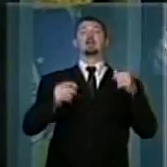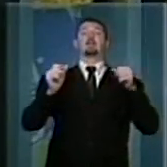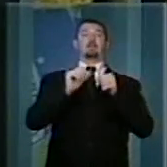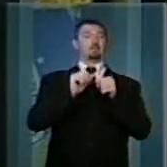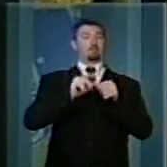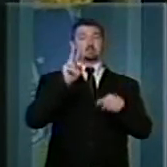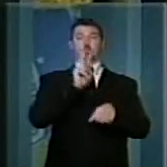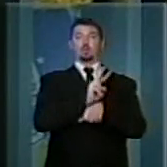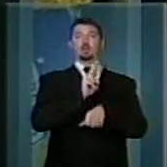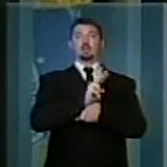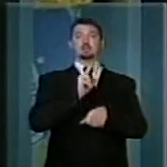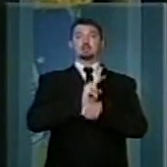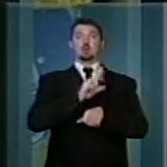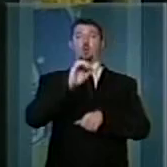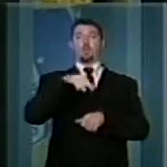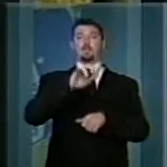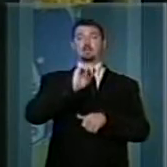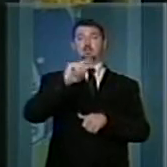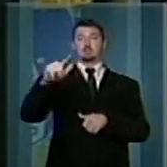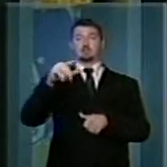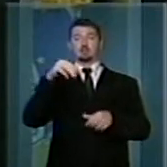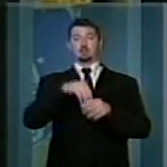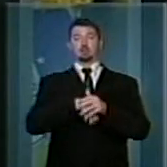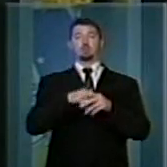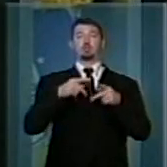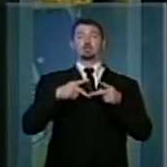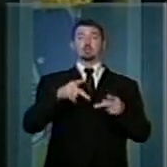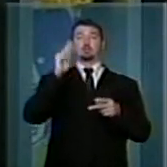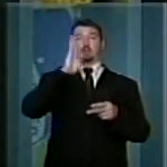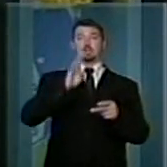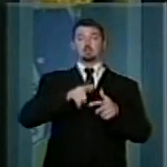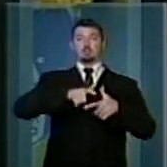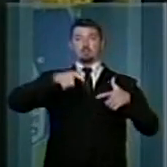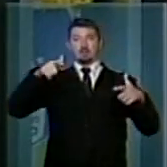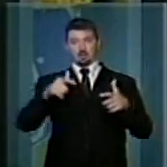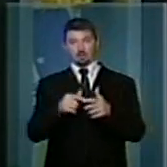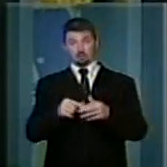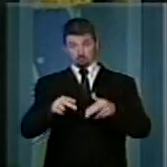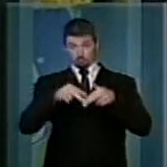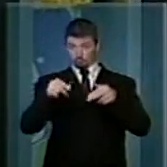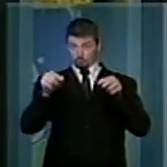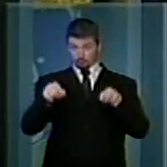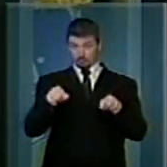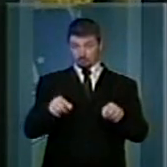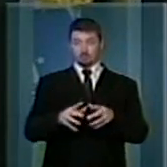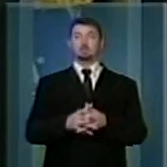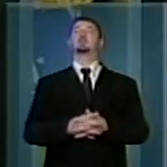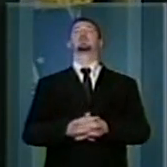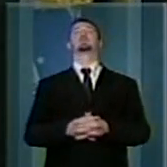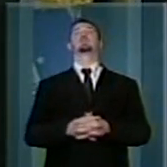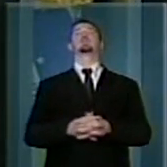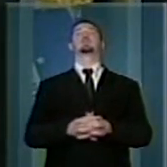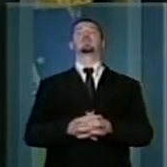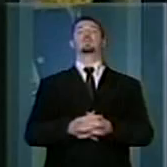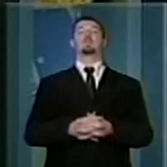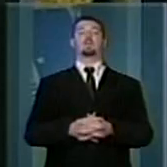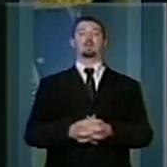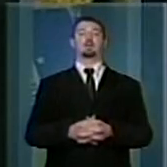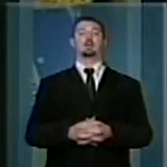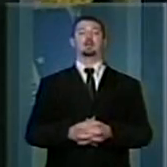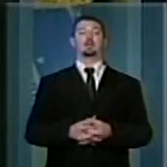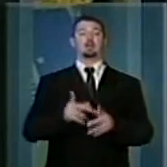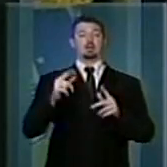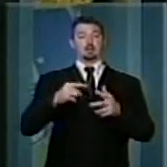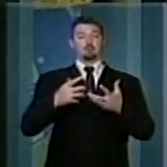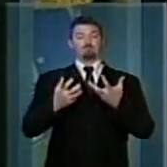medidas de proteção comercial no programa Brasil Maior. Por isso, causa espécie